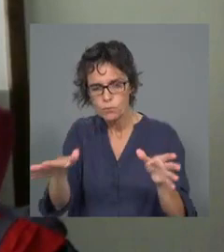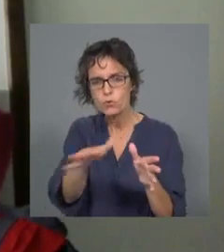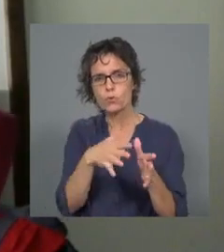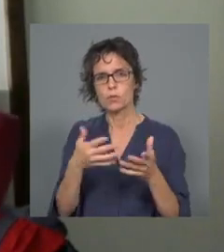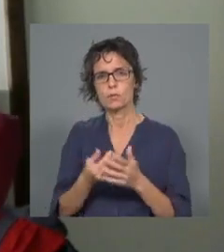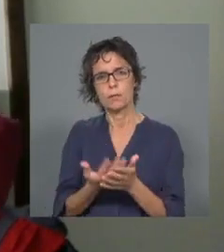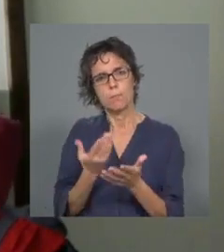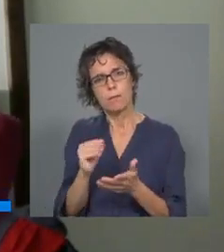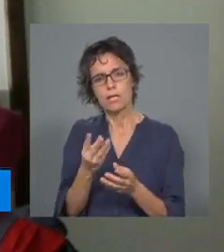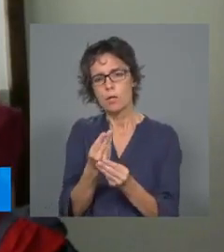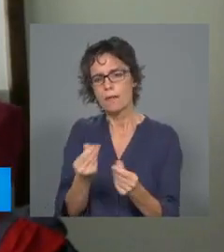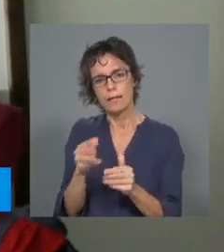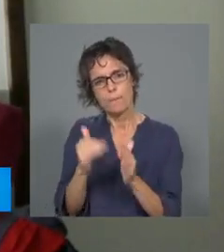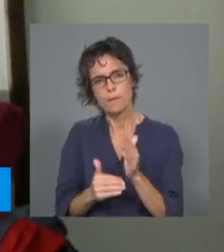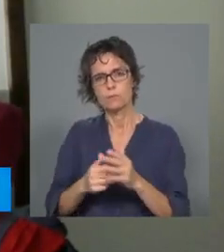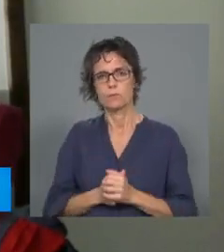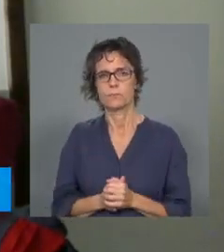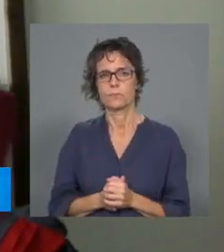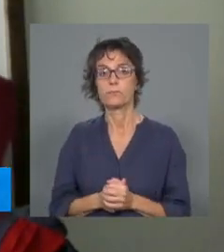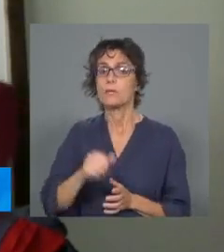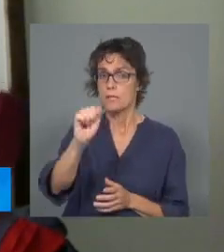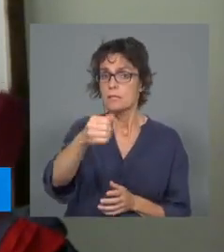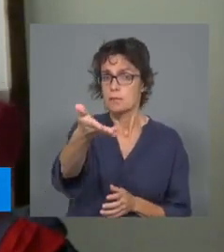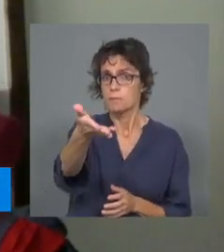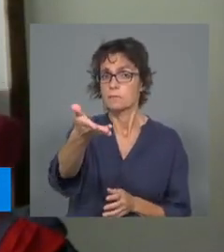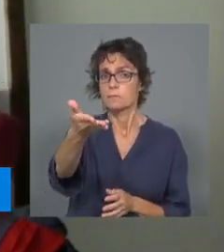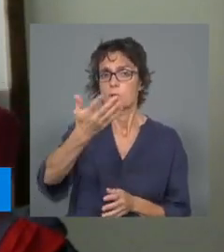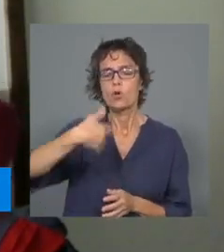podemos continuar com